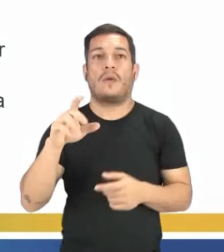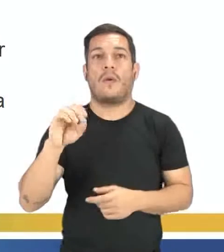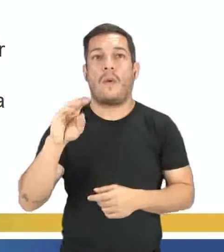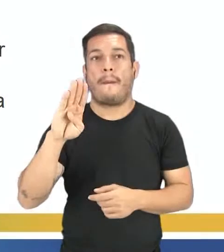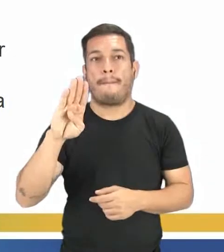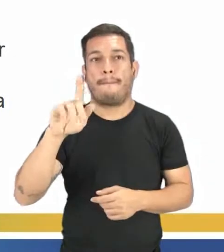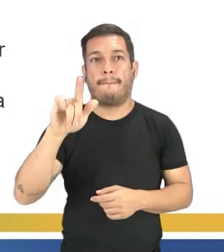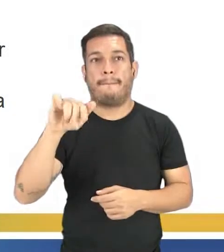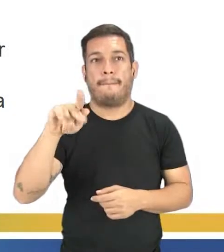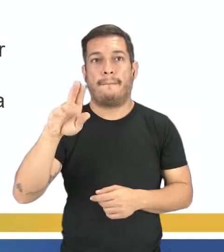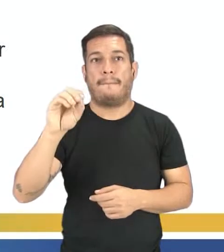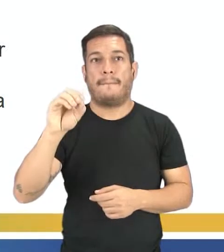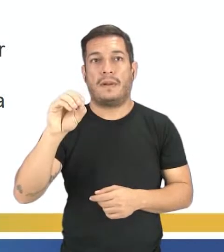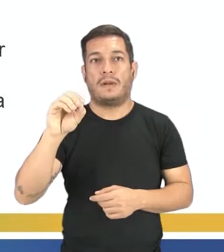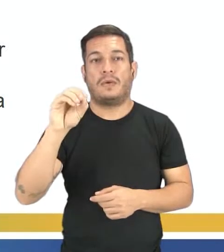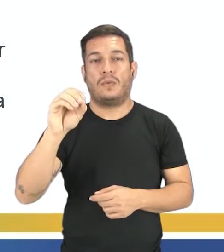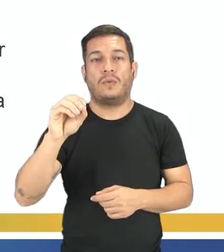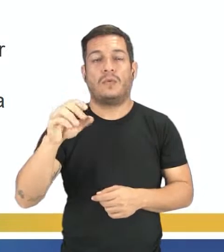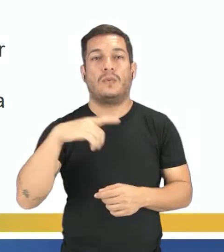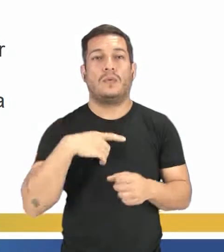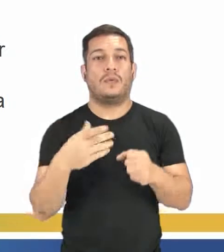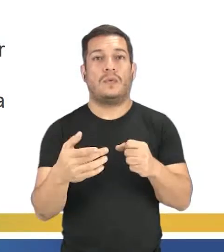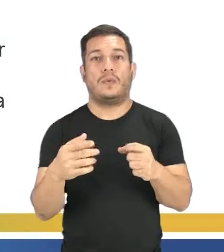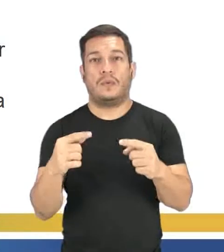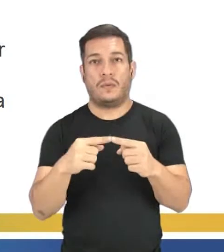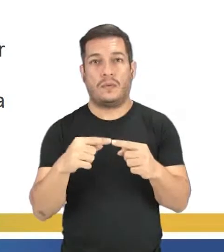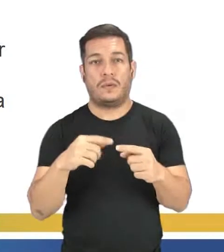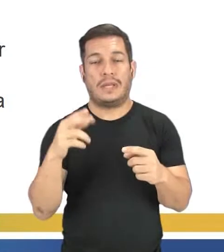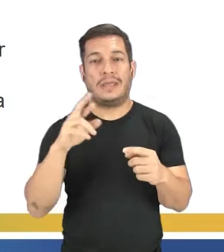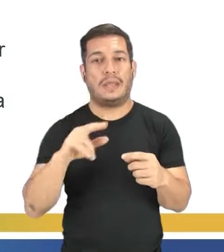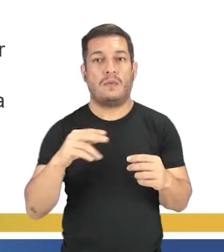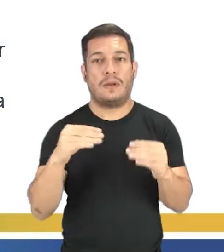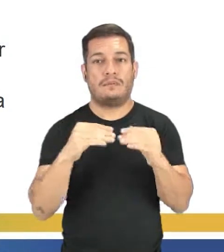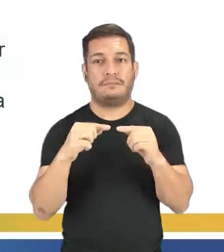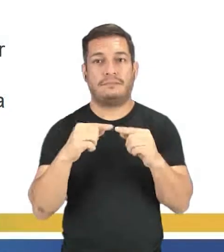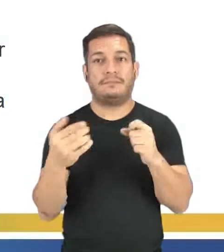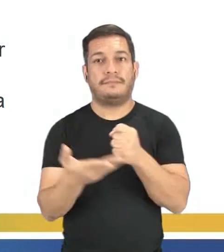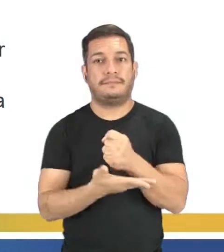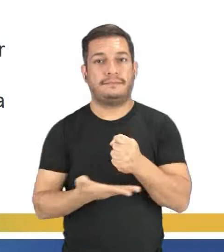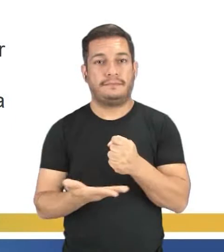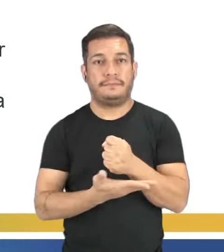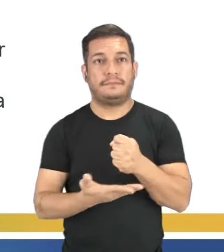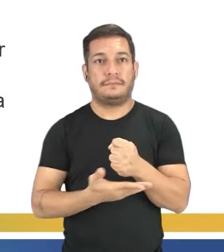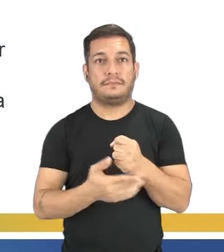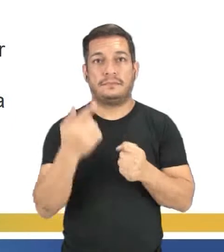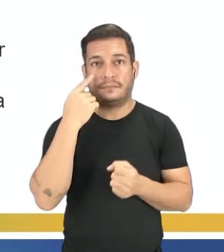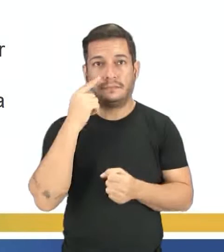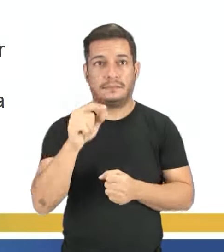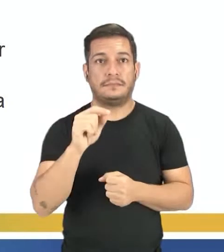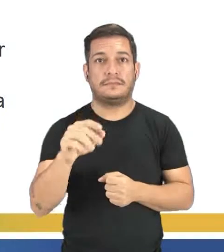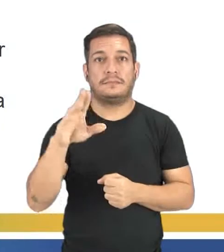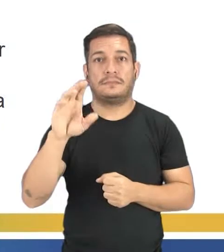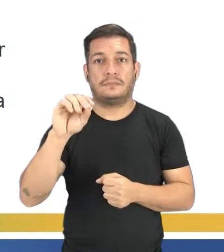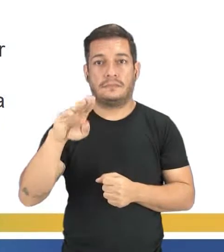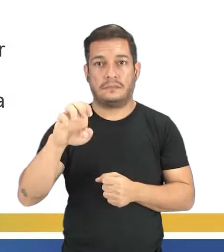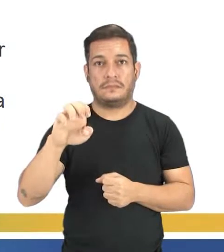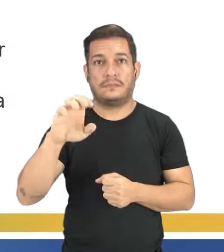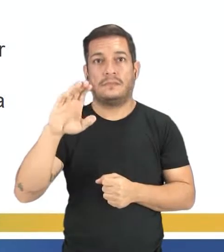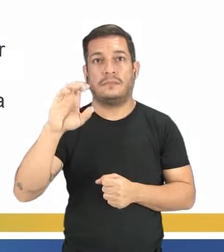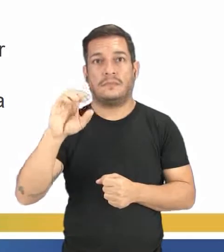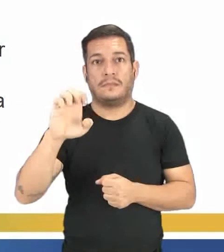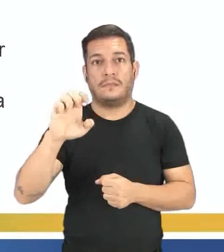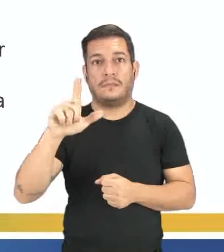No cone oblíquo, o eixo não é perpendicular à base da figura. Observe que é chamado de cone